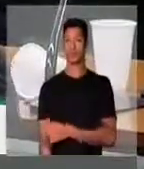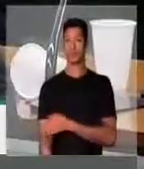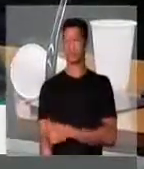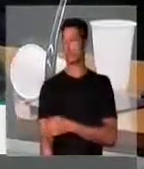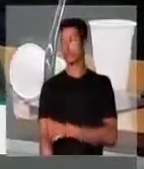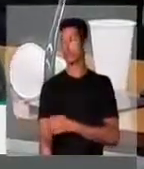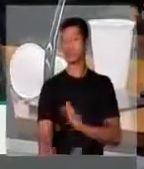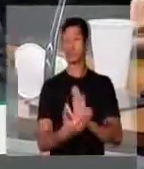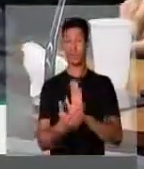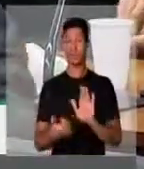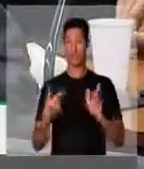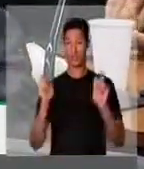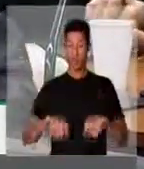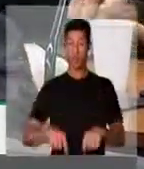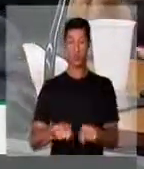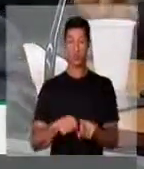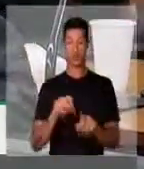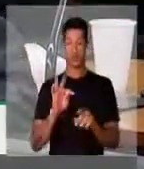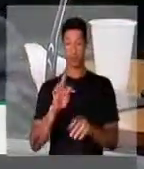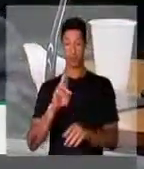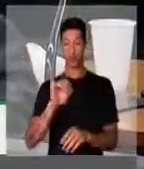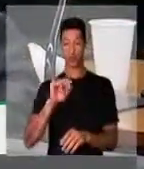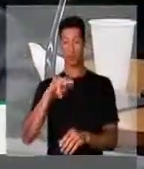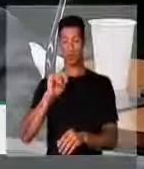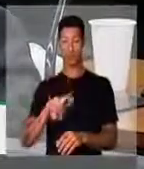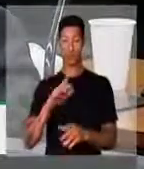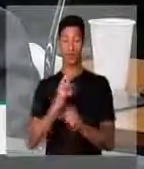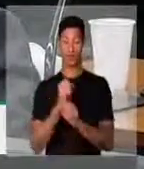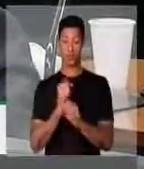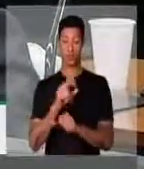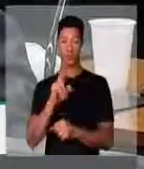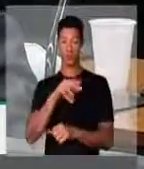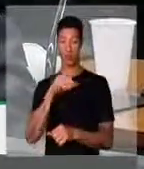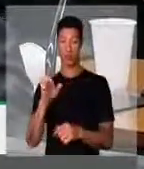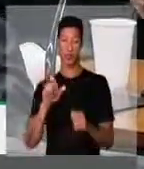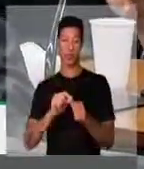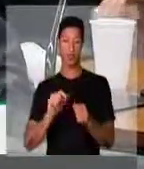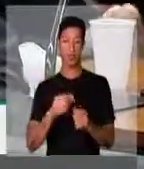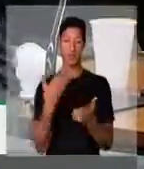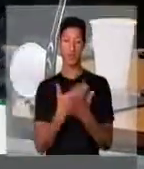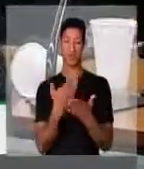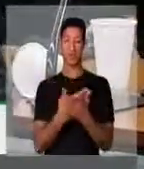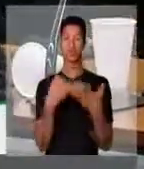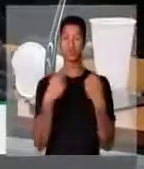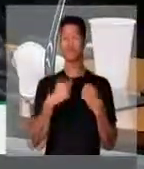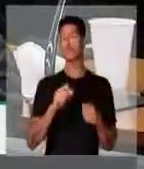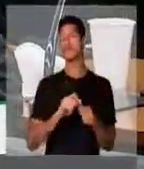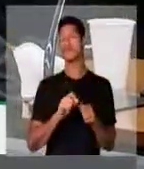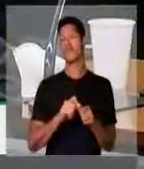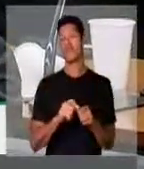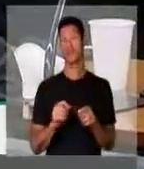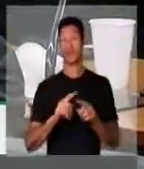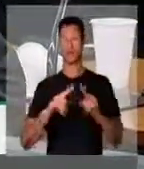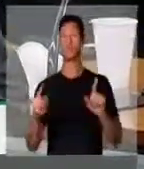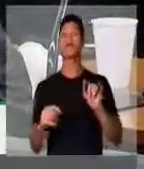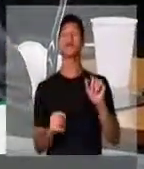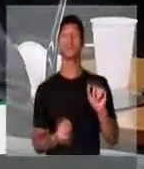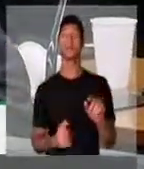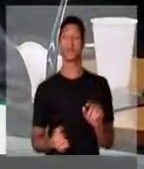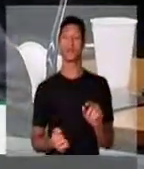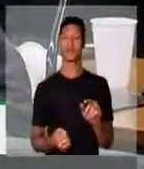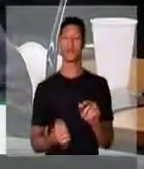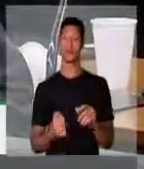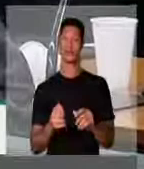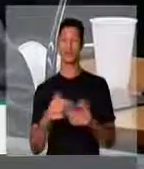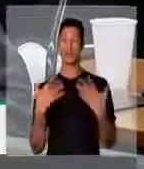retiraram esta condição e o Tribunal de Contas da União não fez os estudos que precisaria. Mais do que isso,